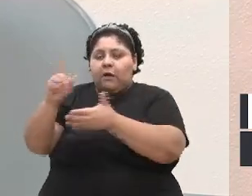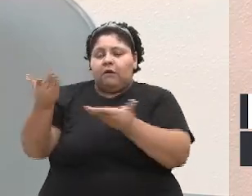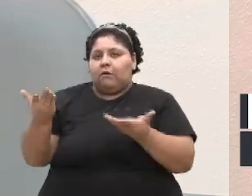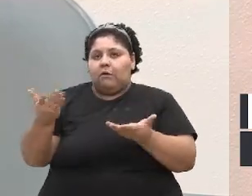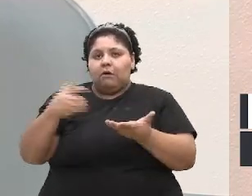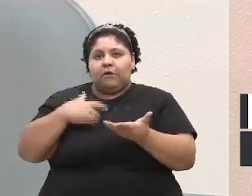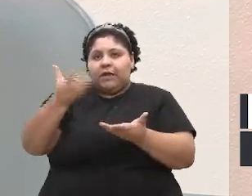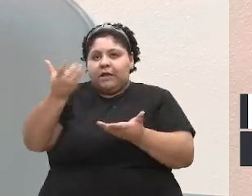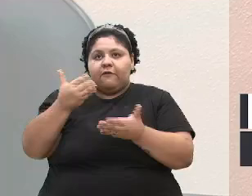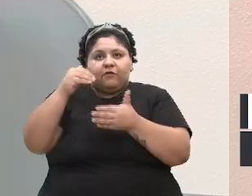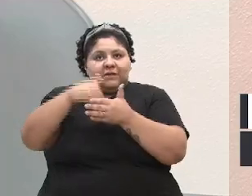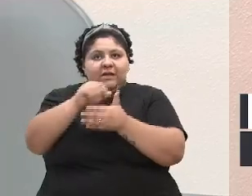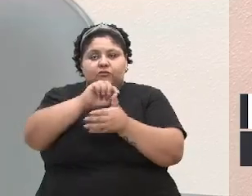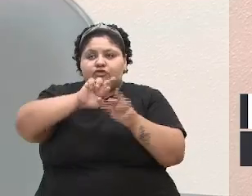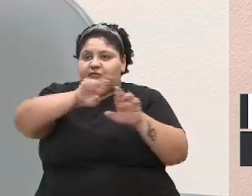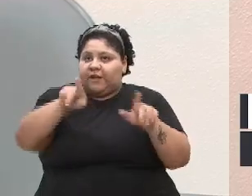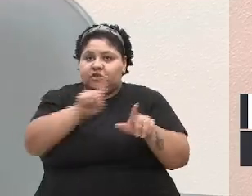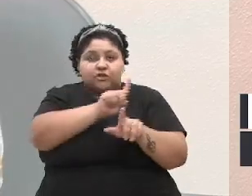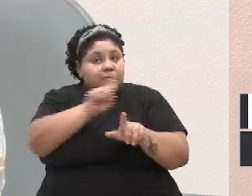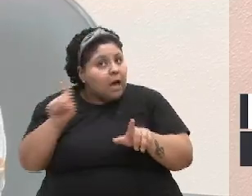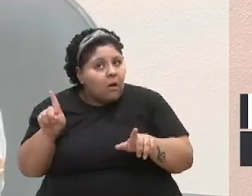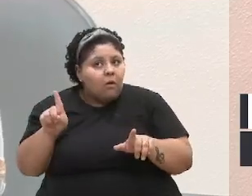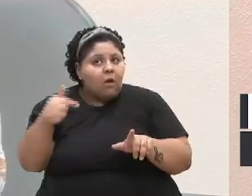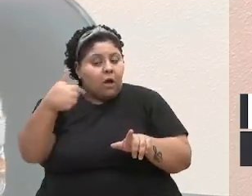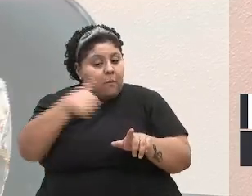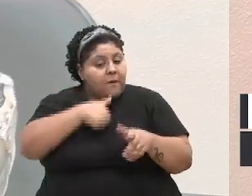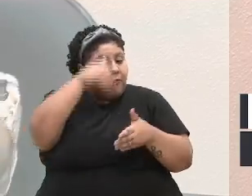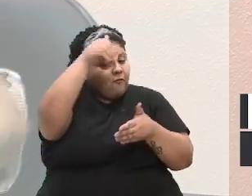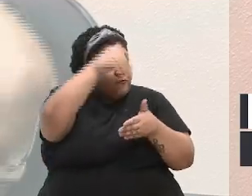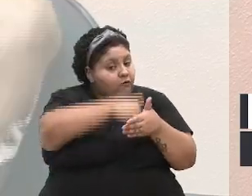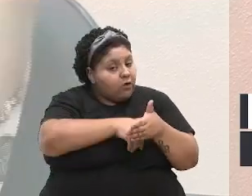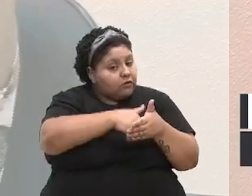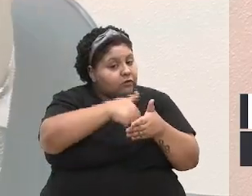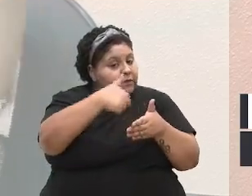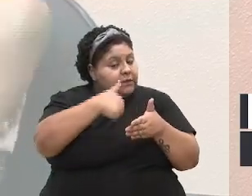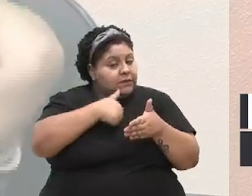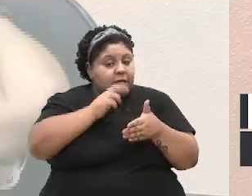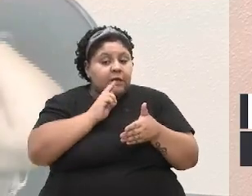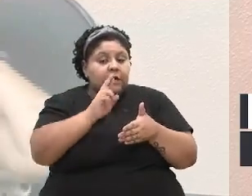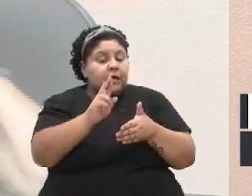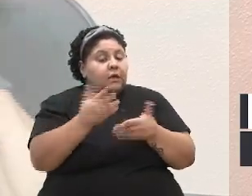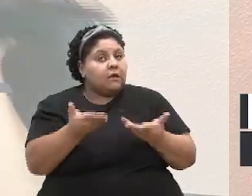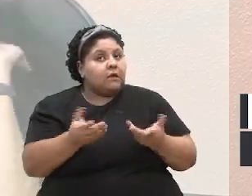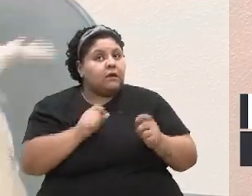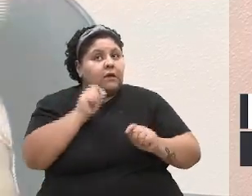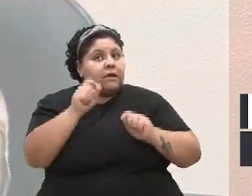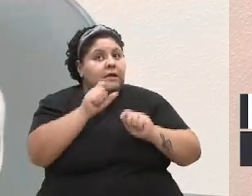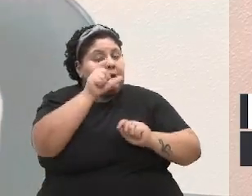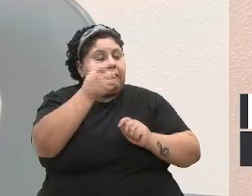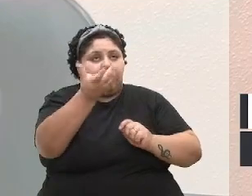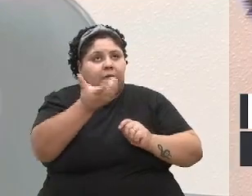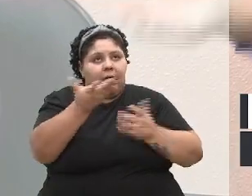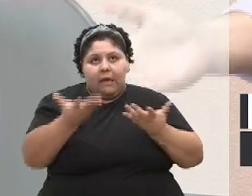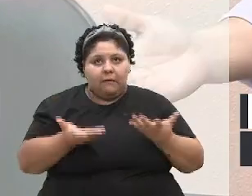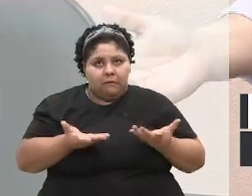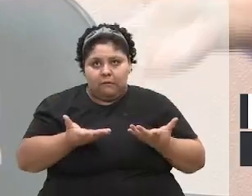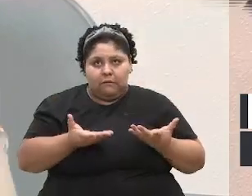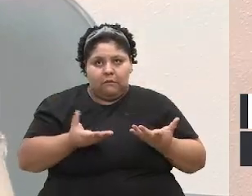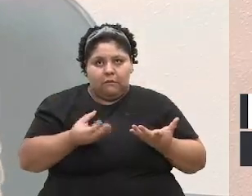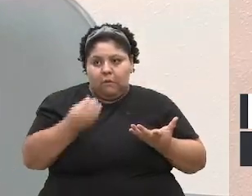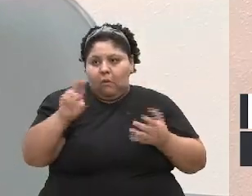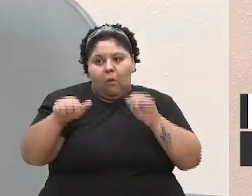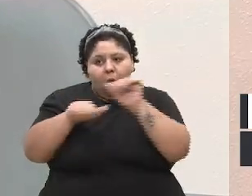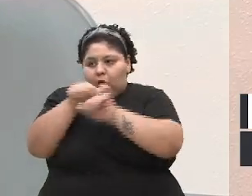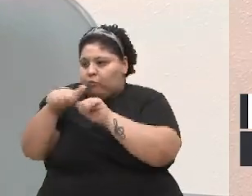diferente. Não, eu não queria nada. É o meu voto que eu tenho que responder, e quem quer alguma coisa, ou mudar o